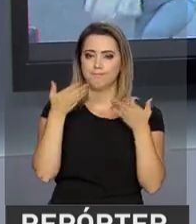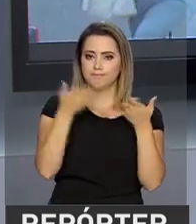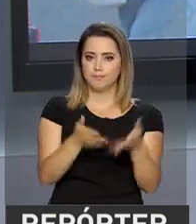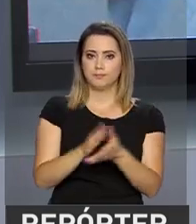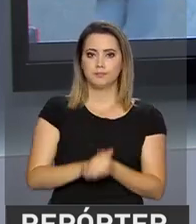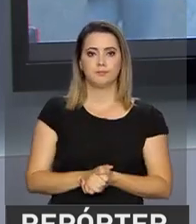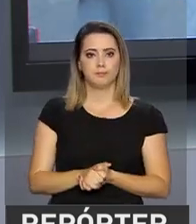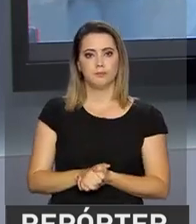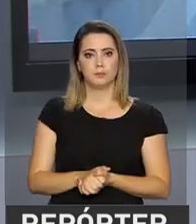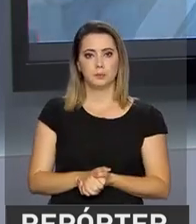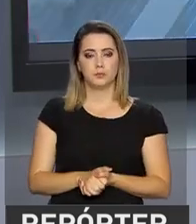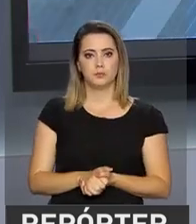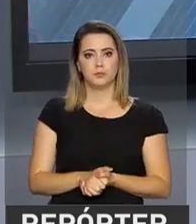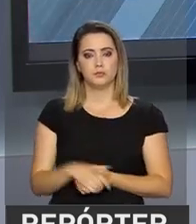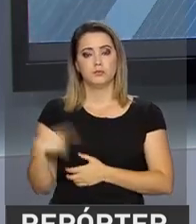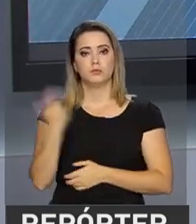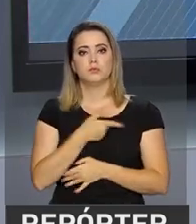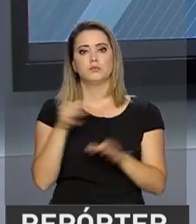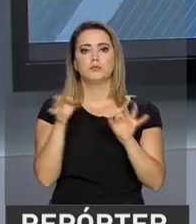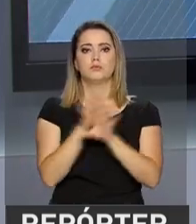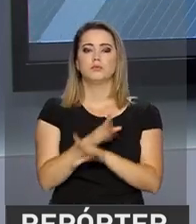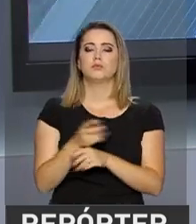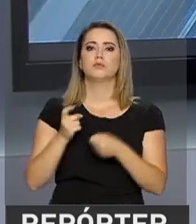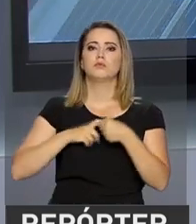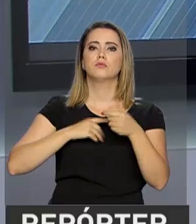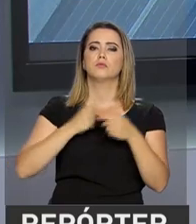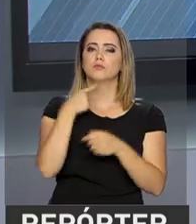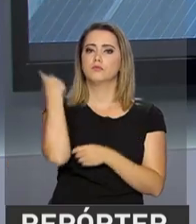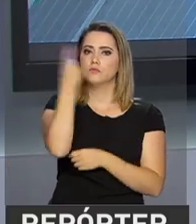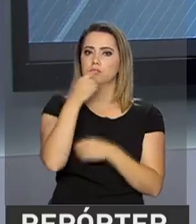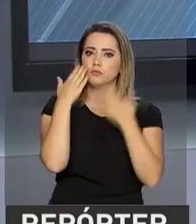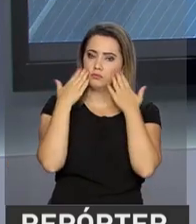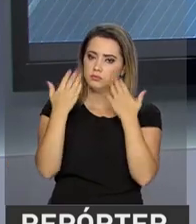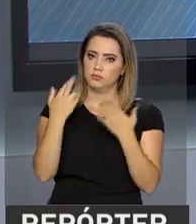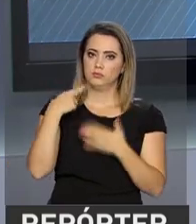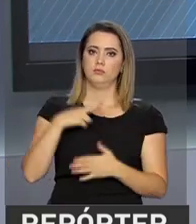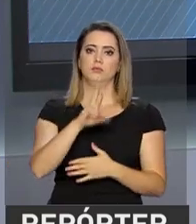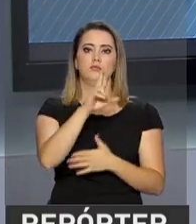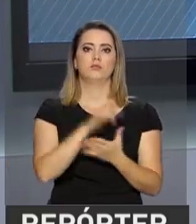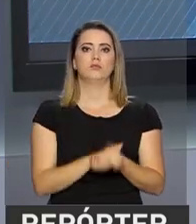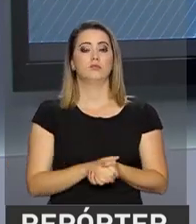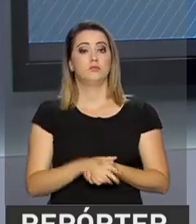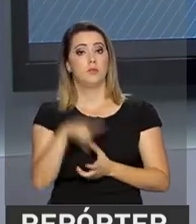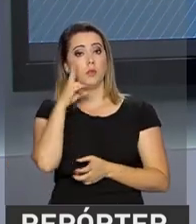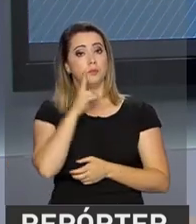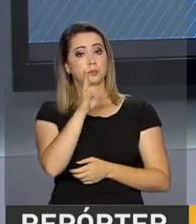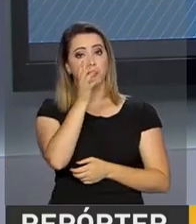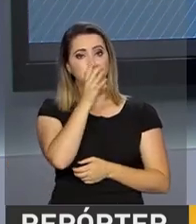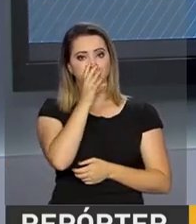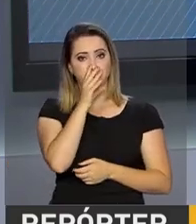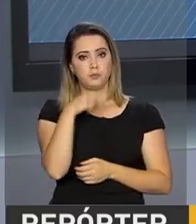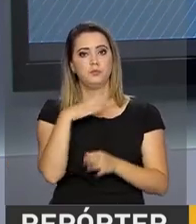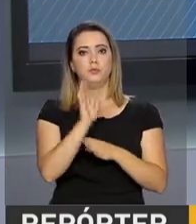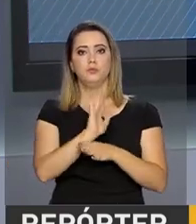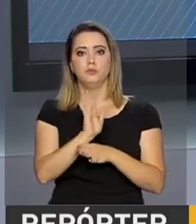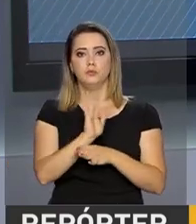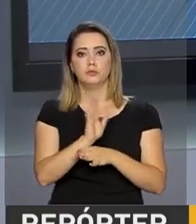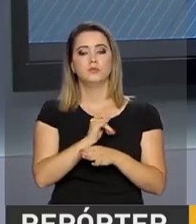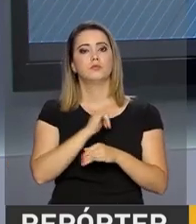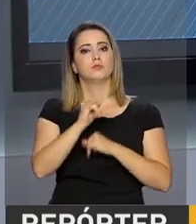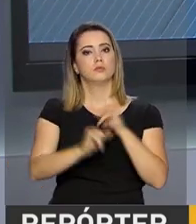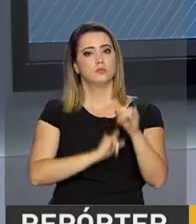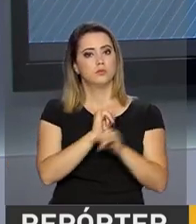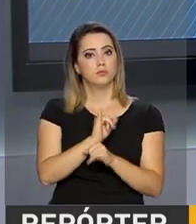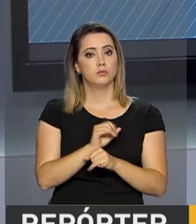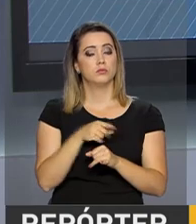planejamento nós ficamos por aqui voltamos em uma hora na próxima edição do repórter nbr você pode acompanhar a nossa programação pela internet